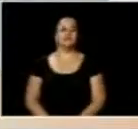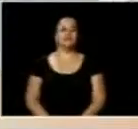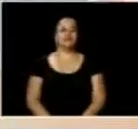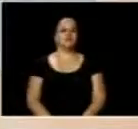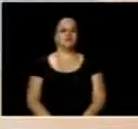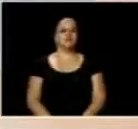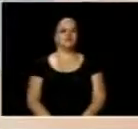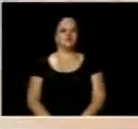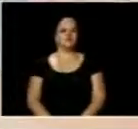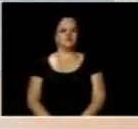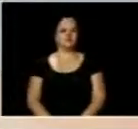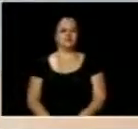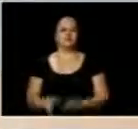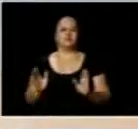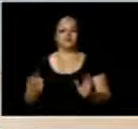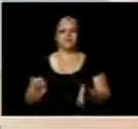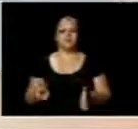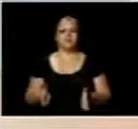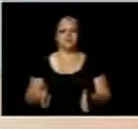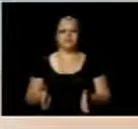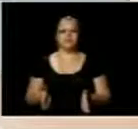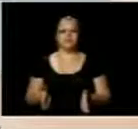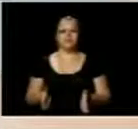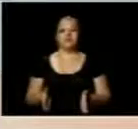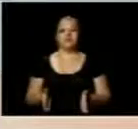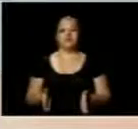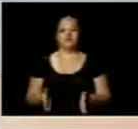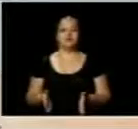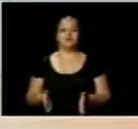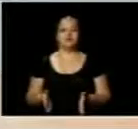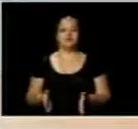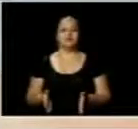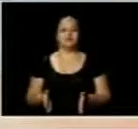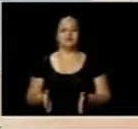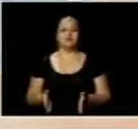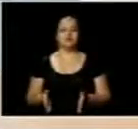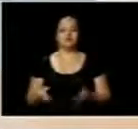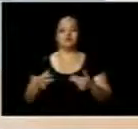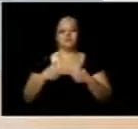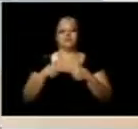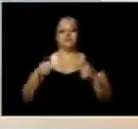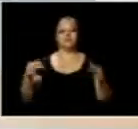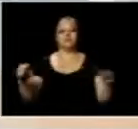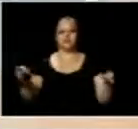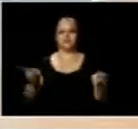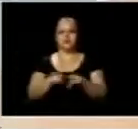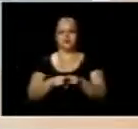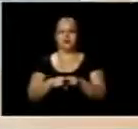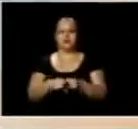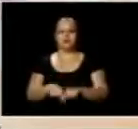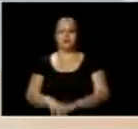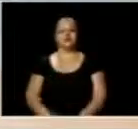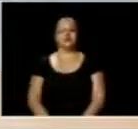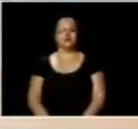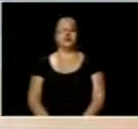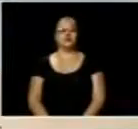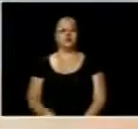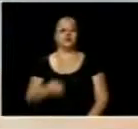que está acontecendo hoje, a forma como tá, aconteceu esse processo da nomeação, eu não conheço a